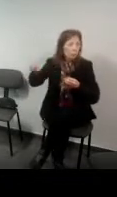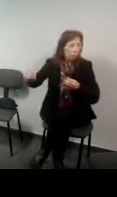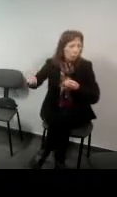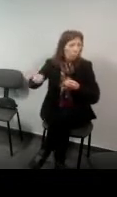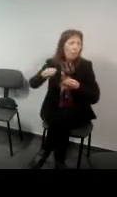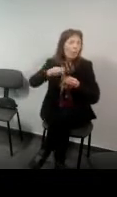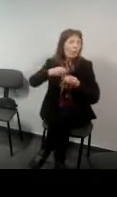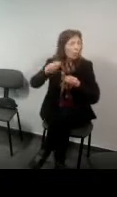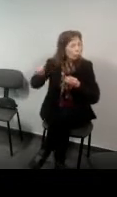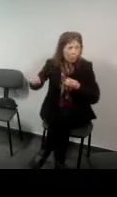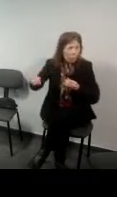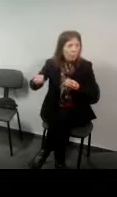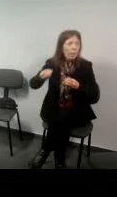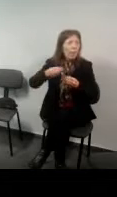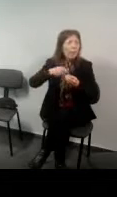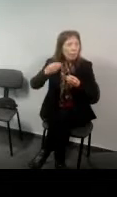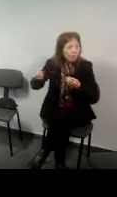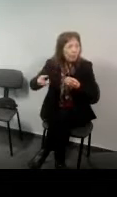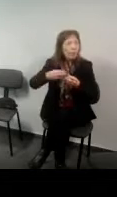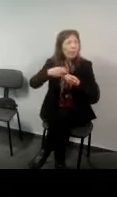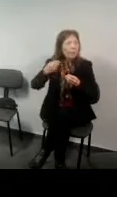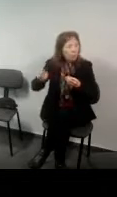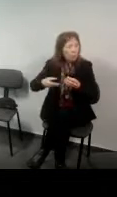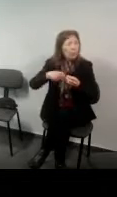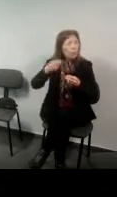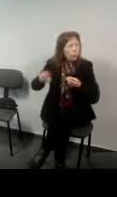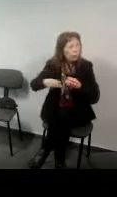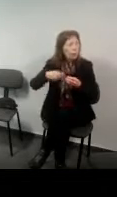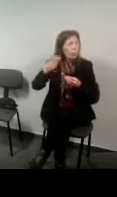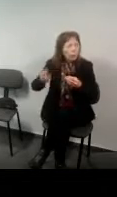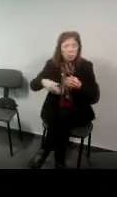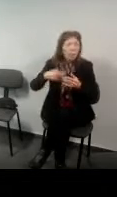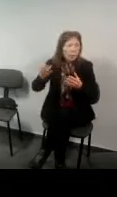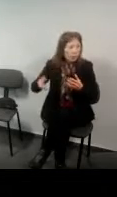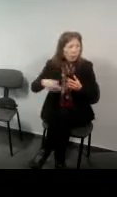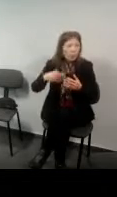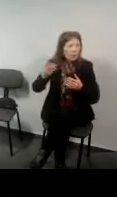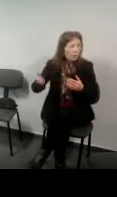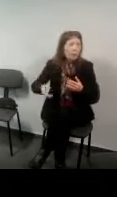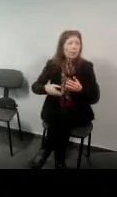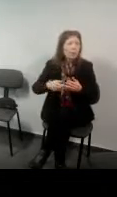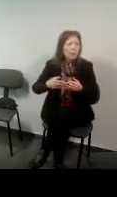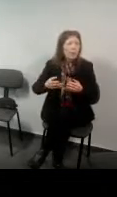não expurga totalmente e não fecha. E vai ficando expurgando, nunca fecha.